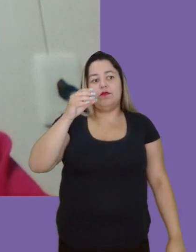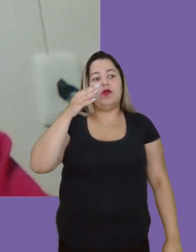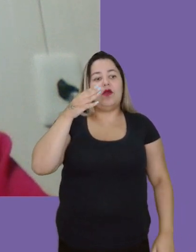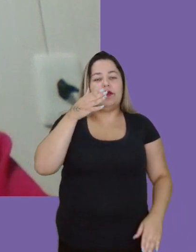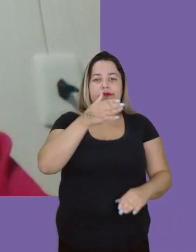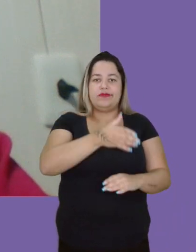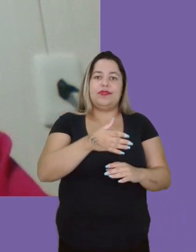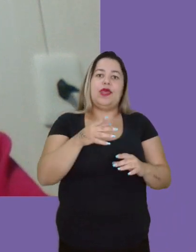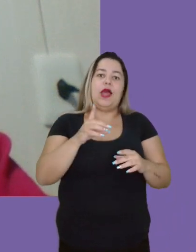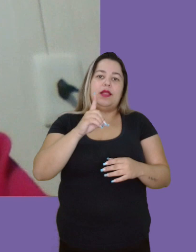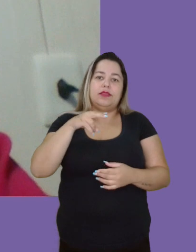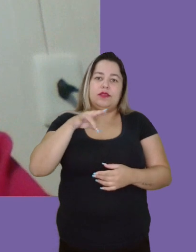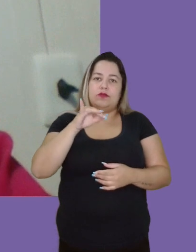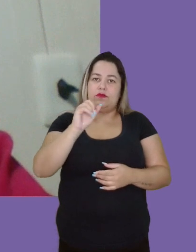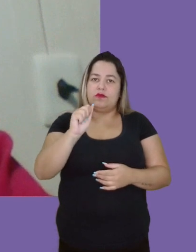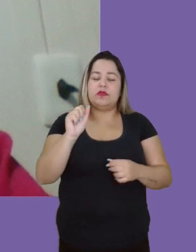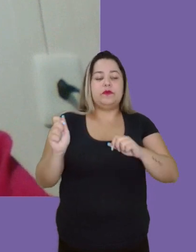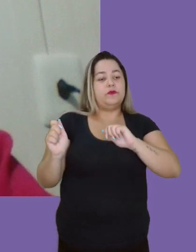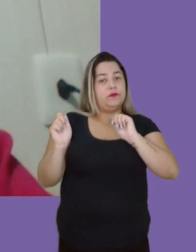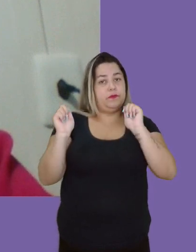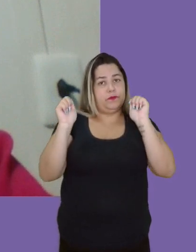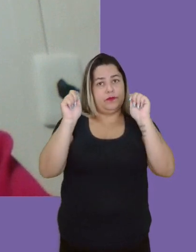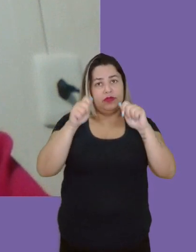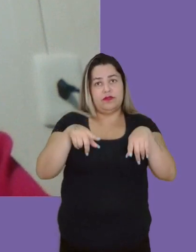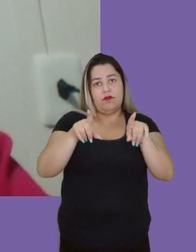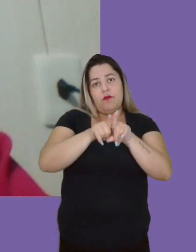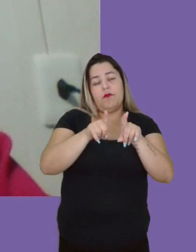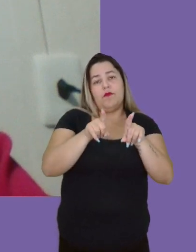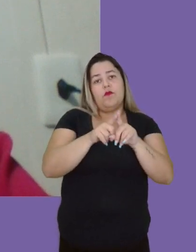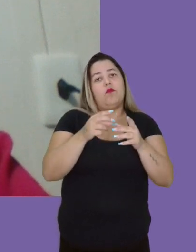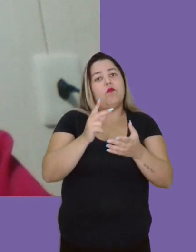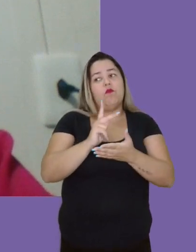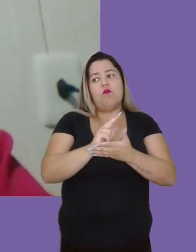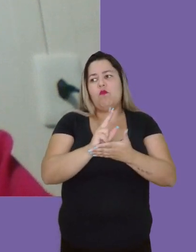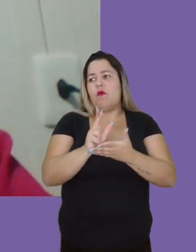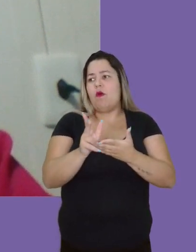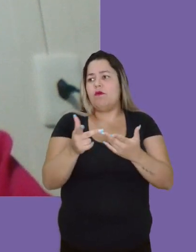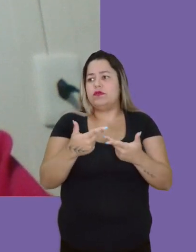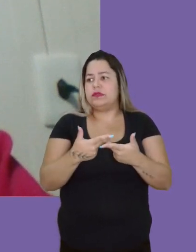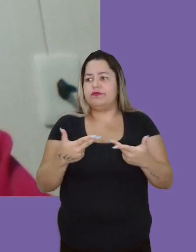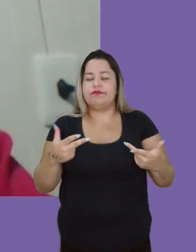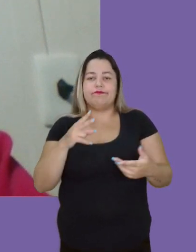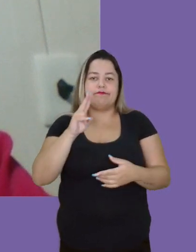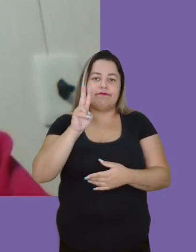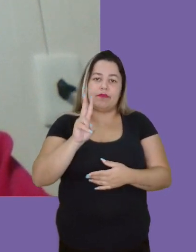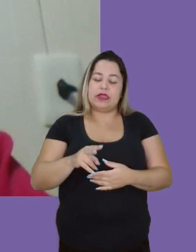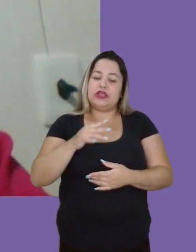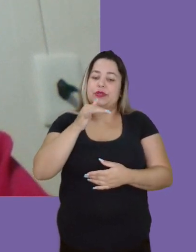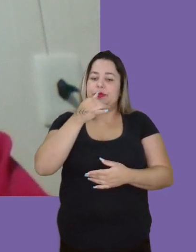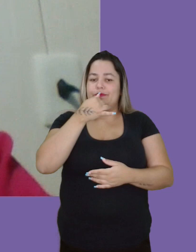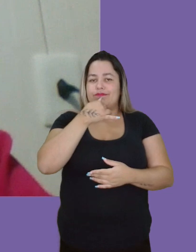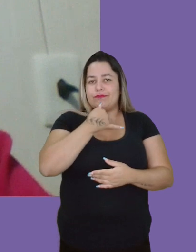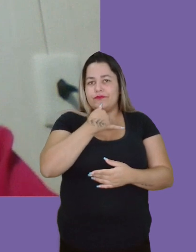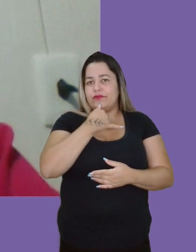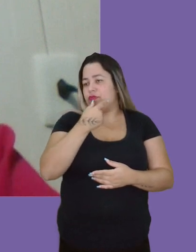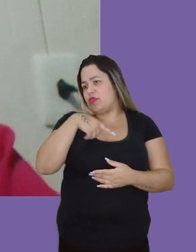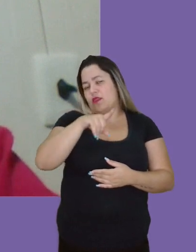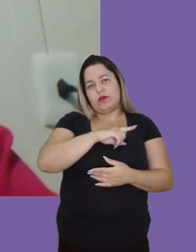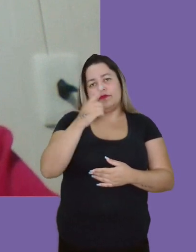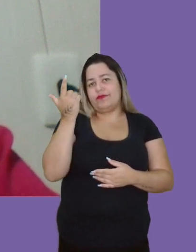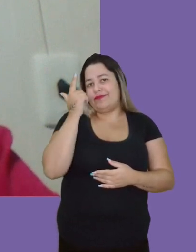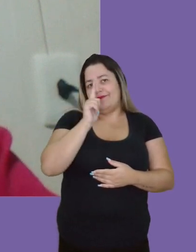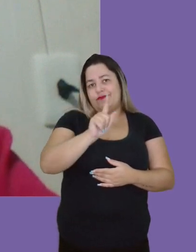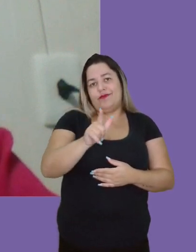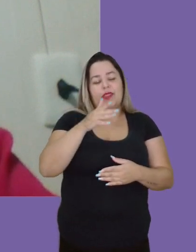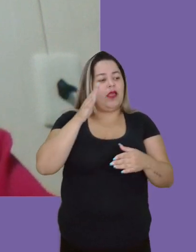fazer a denúncia. E a gente precisa, muitas das vezes, infelizmente, assim, a gente não consegue